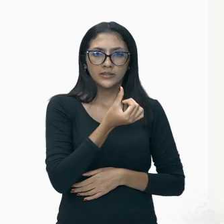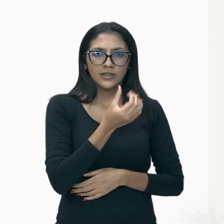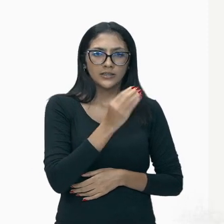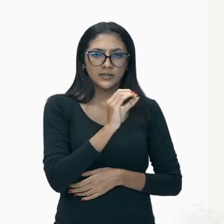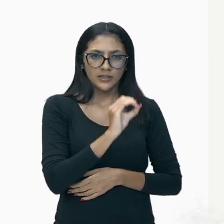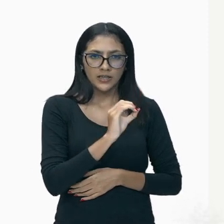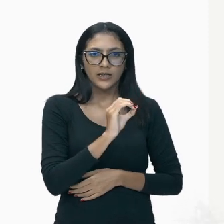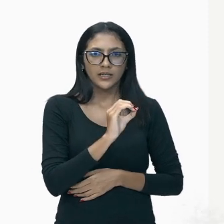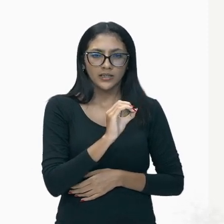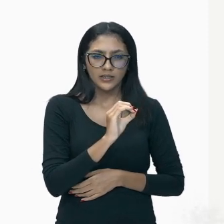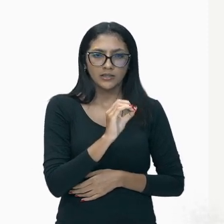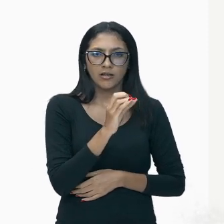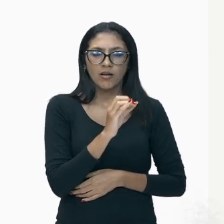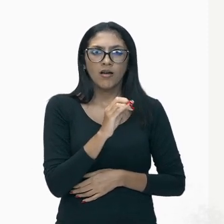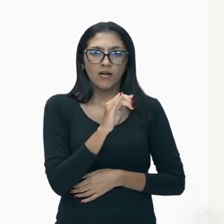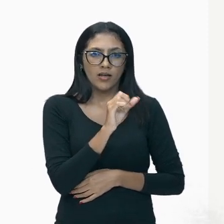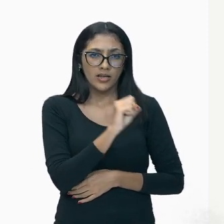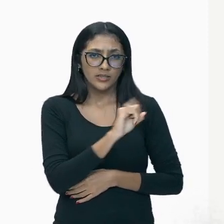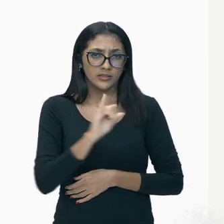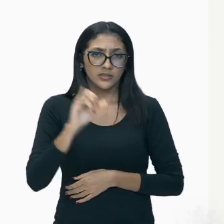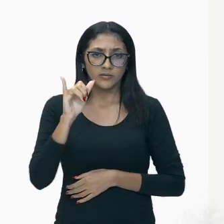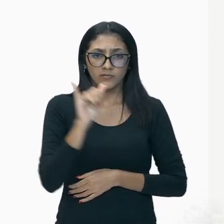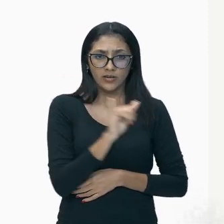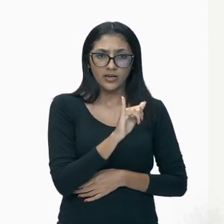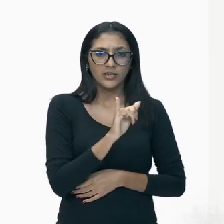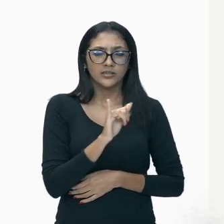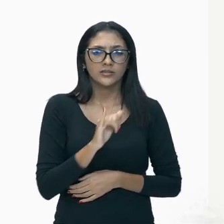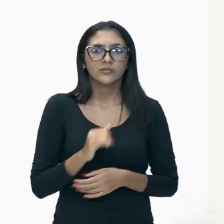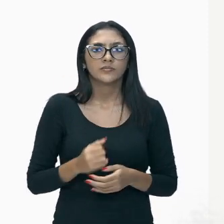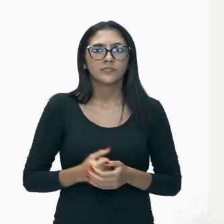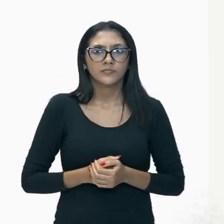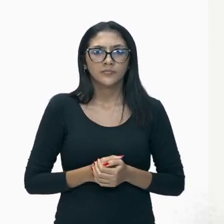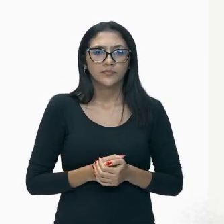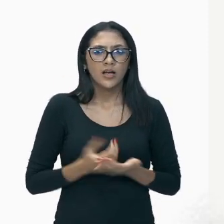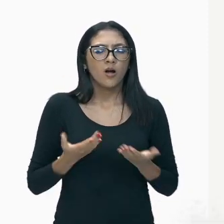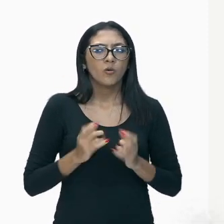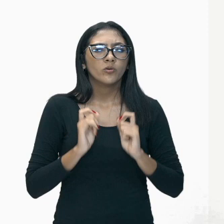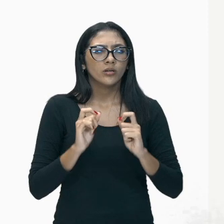de tempo de 3 horas por dia. E agora, o que eu quero?